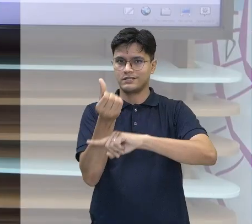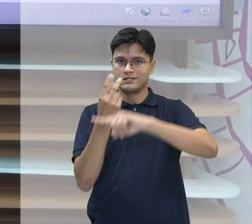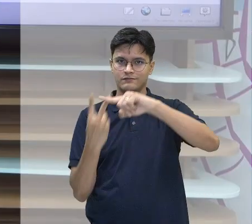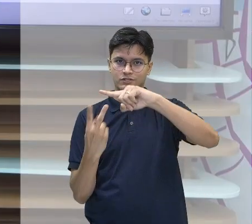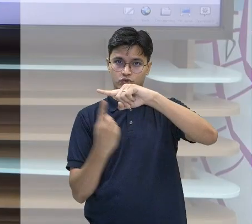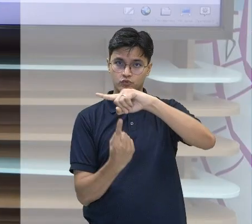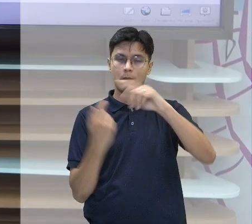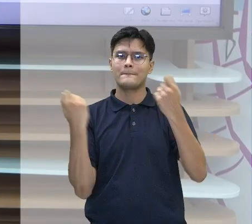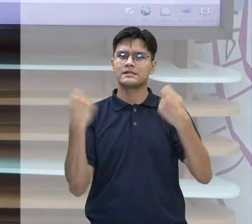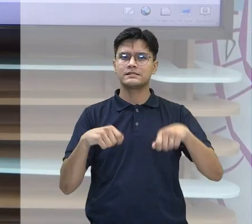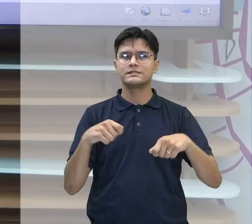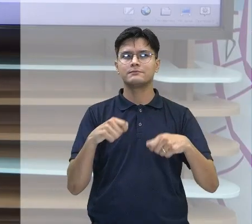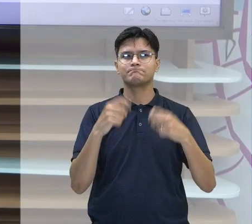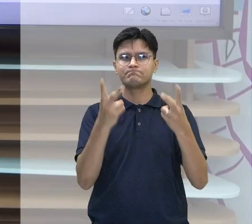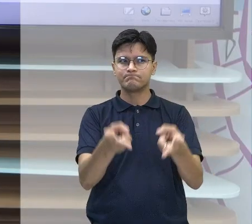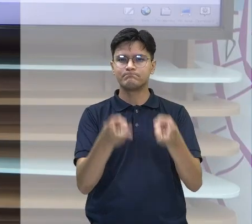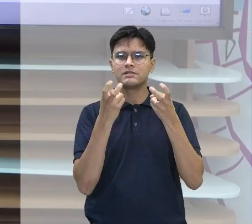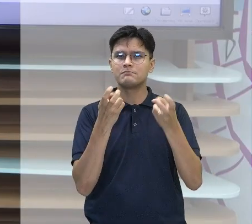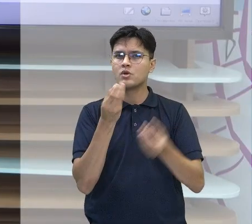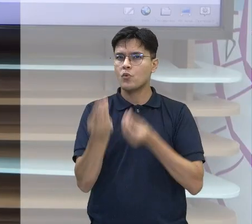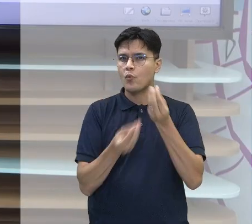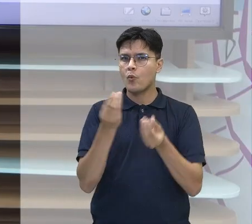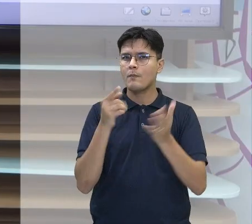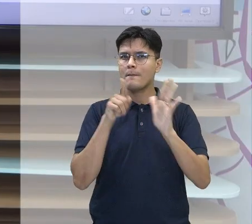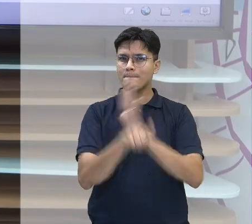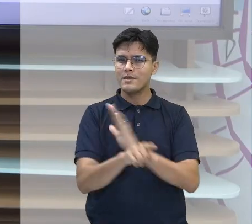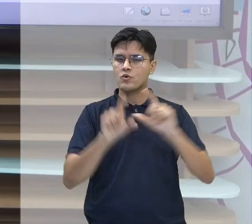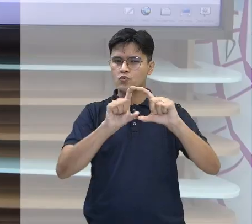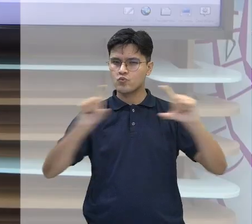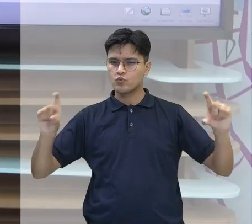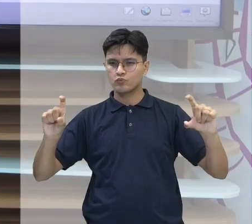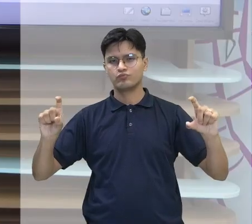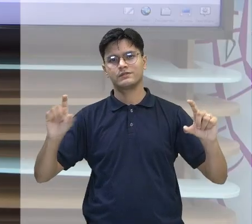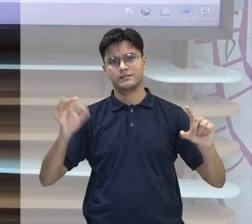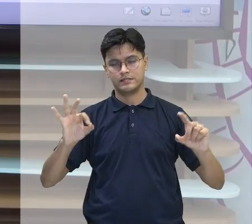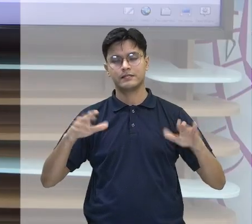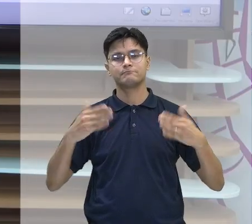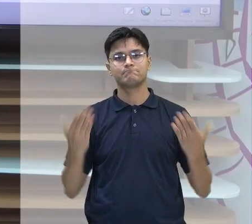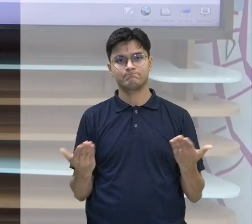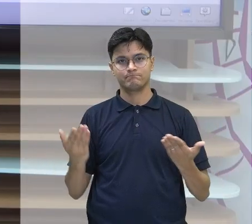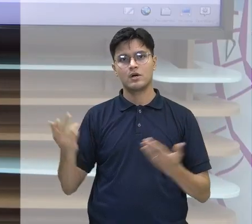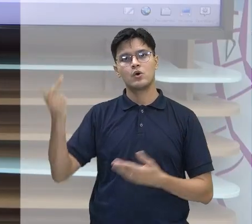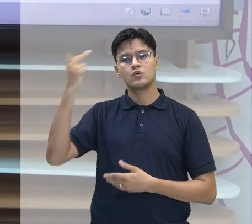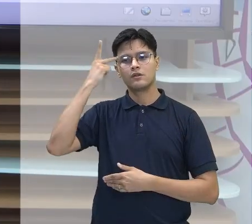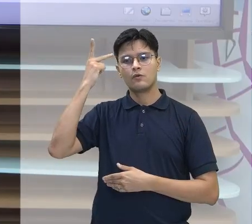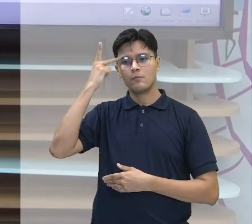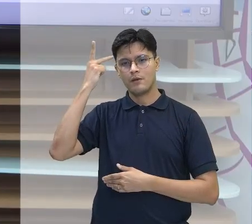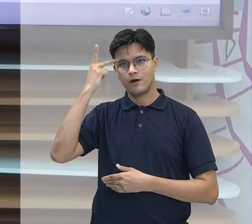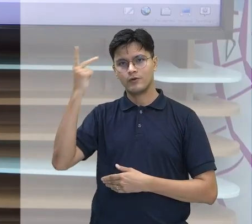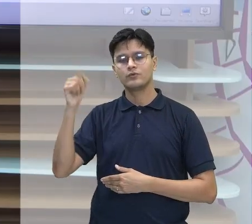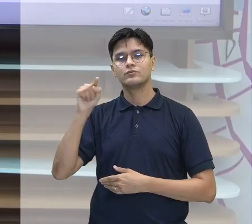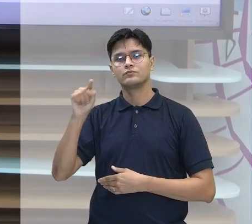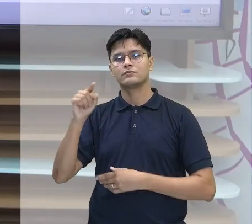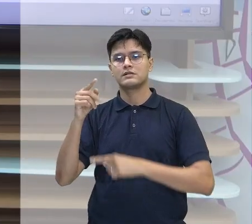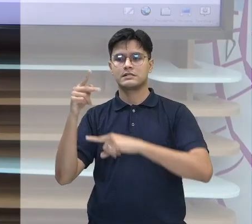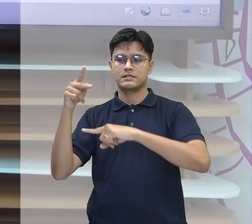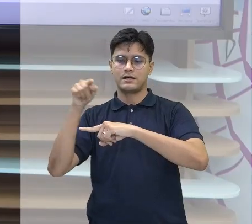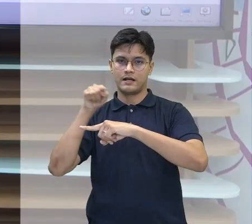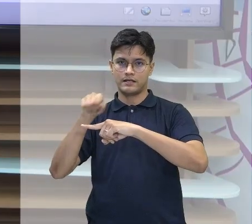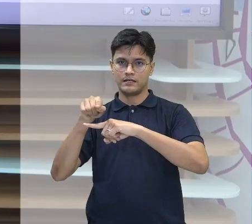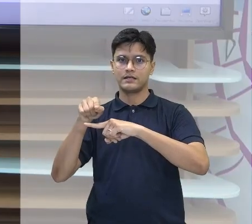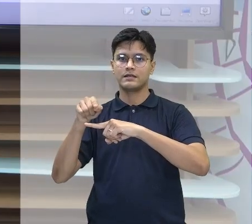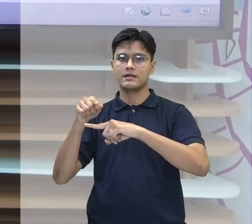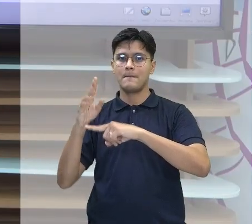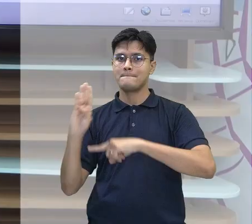sendo feita. Como é a razão entre São Paulo e Belo Horizonte? Então, São Paulo está para Belo Horizonte, portanto 21